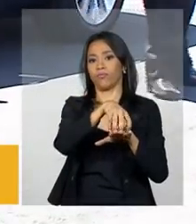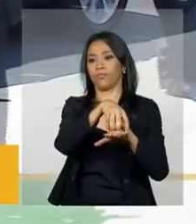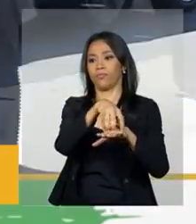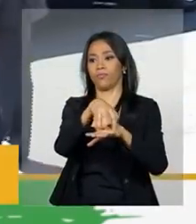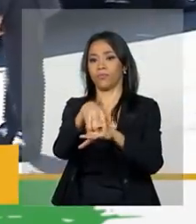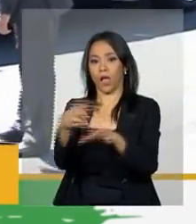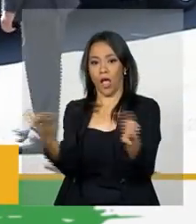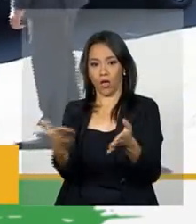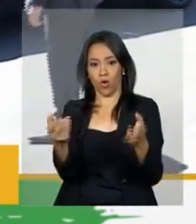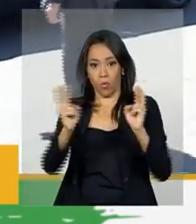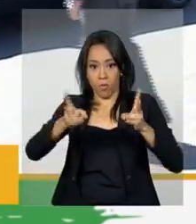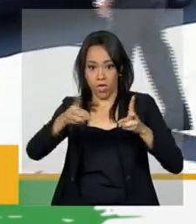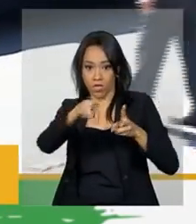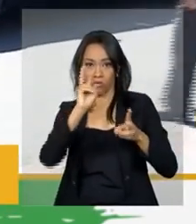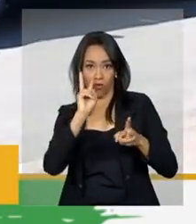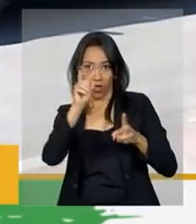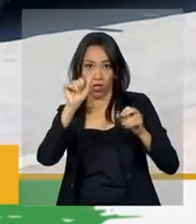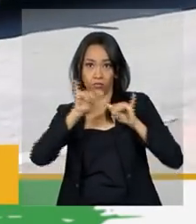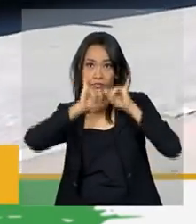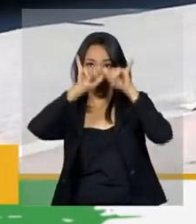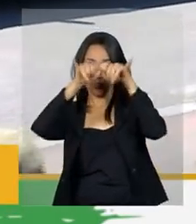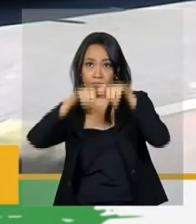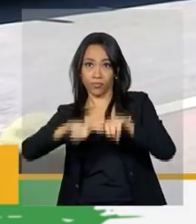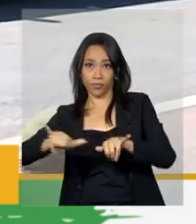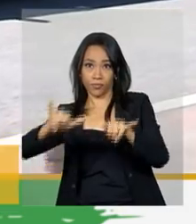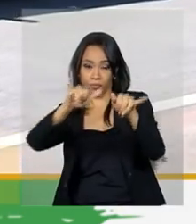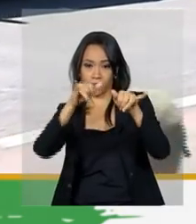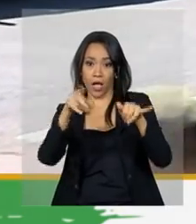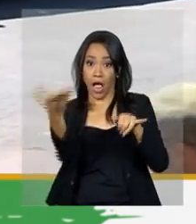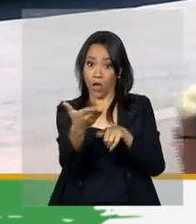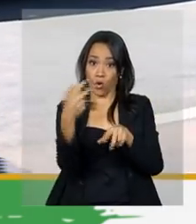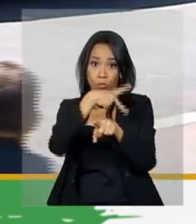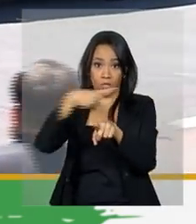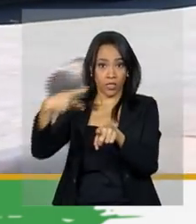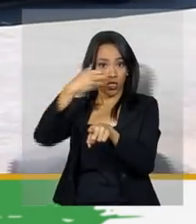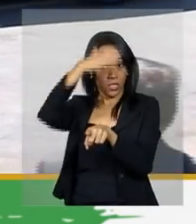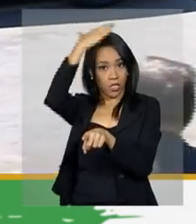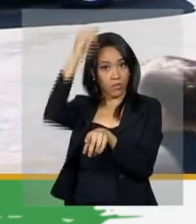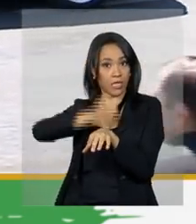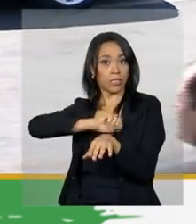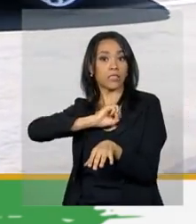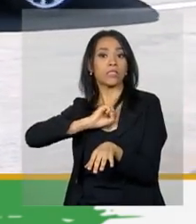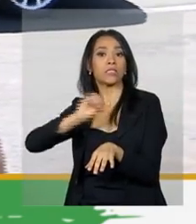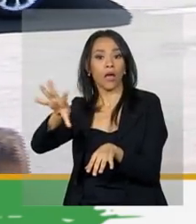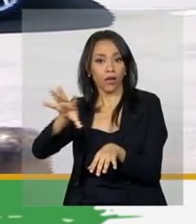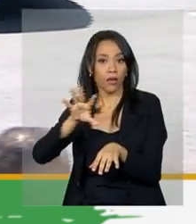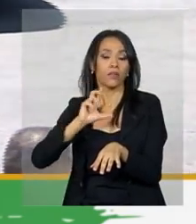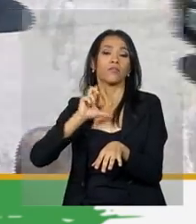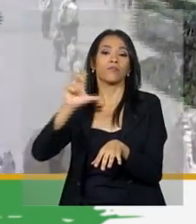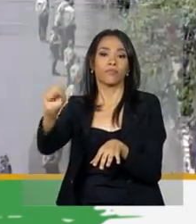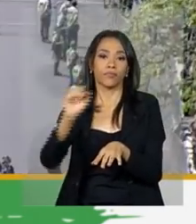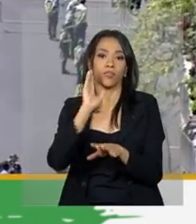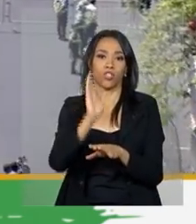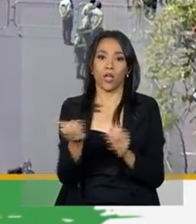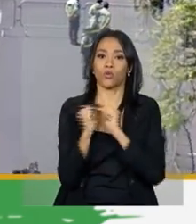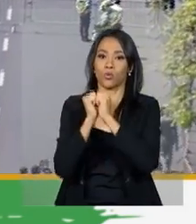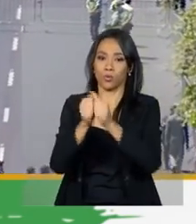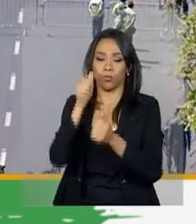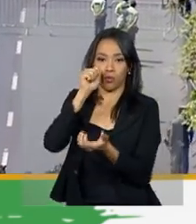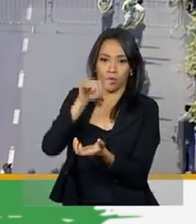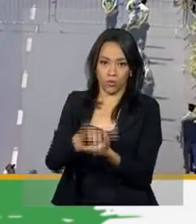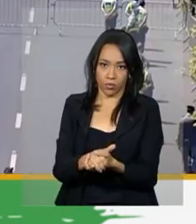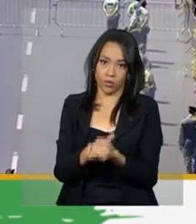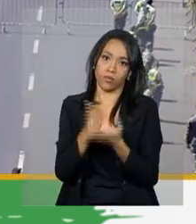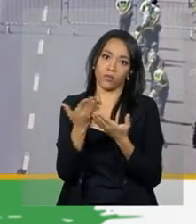vemos simultaneamente também a Esquadrilha da Fumaça. O presidente sai neste momento do local do desfile acompanhado da primeira-dama